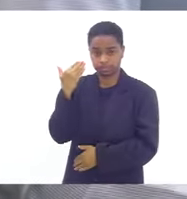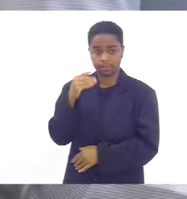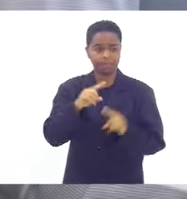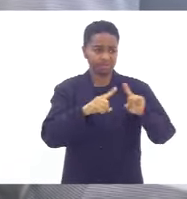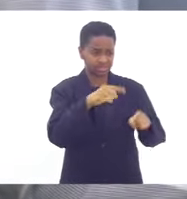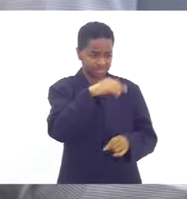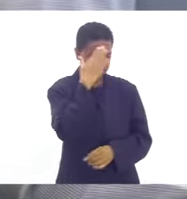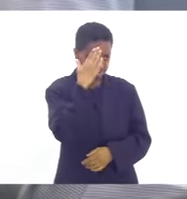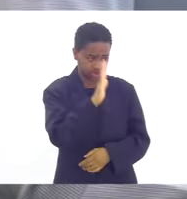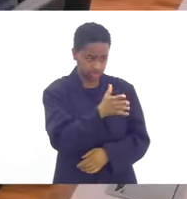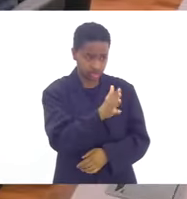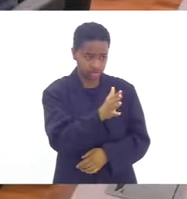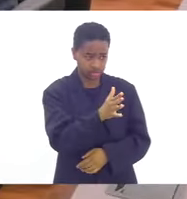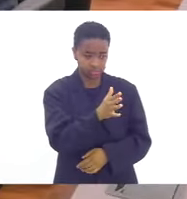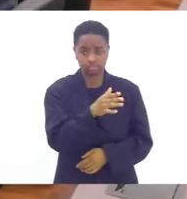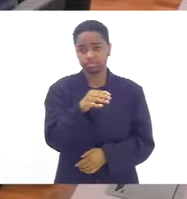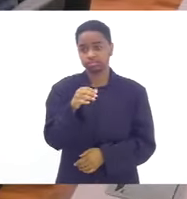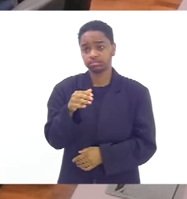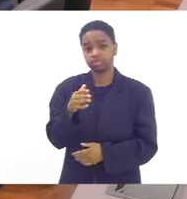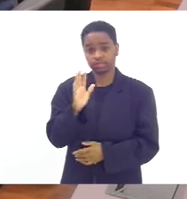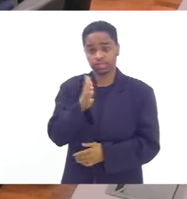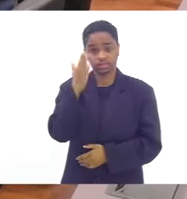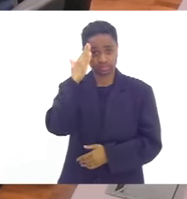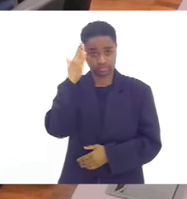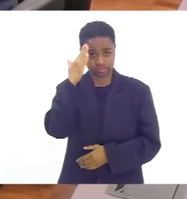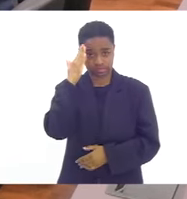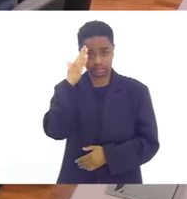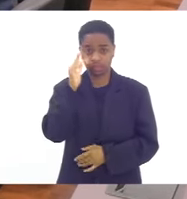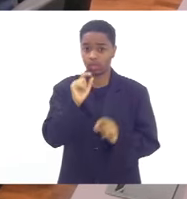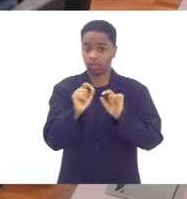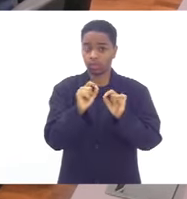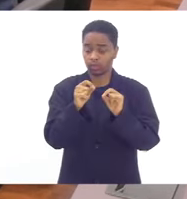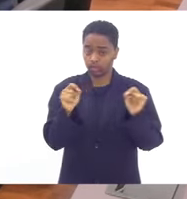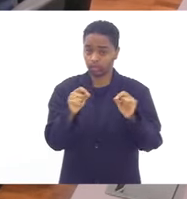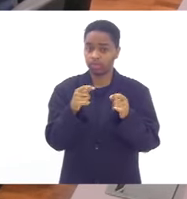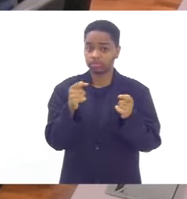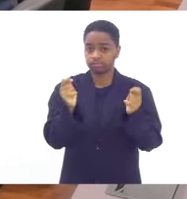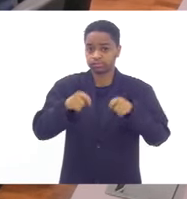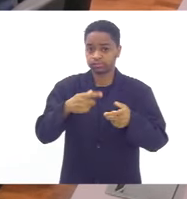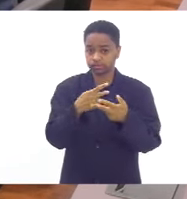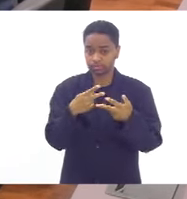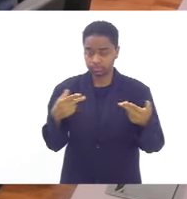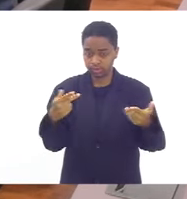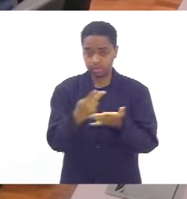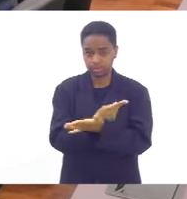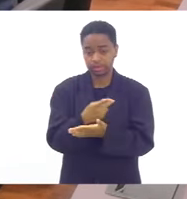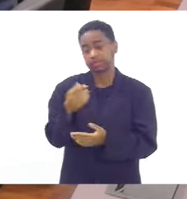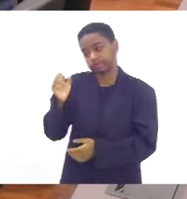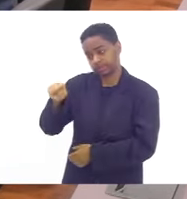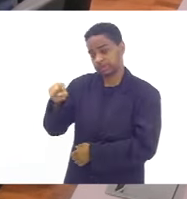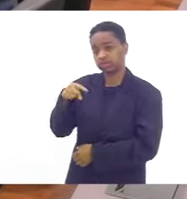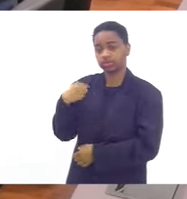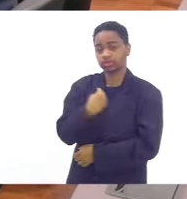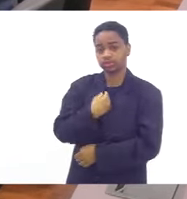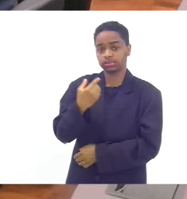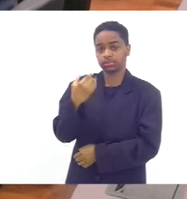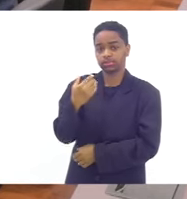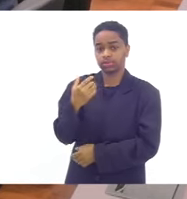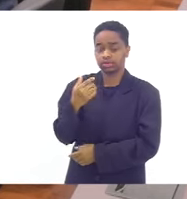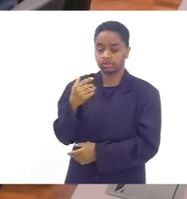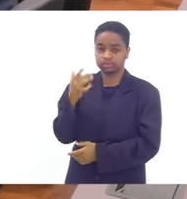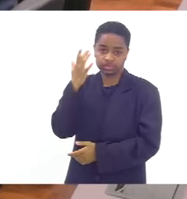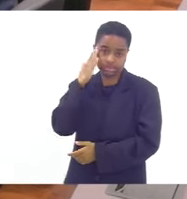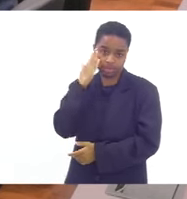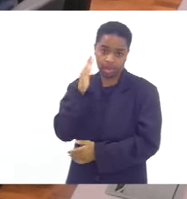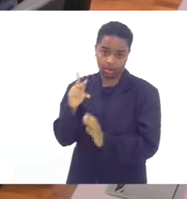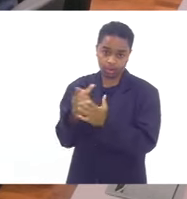disso. E vocês já sabiam que isso ia ocorrer. Sim, mas é um problema que se agravou. Não? A gente não sabia se que ia ocorrer, mas é